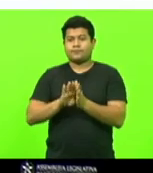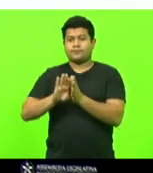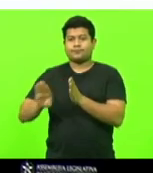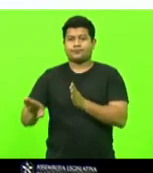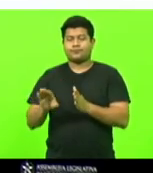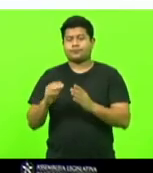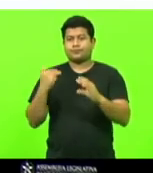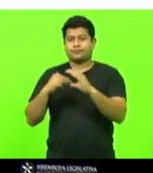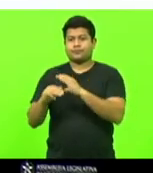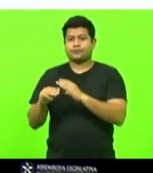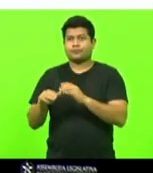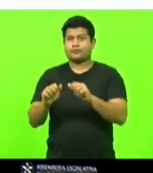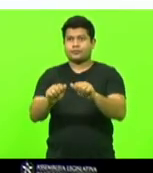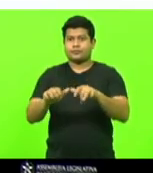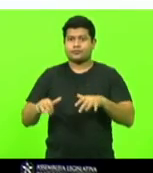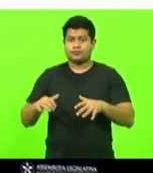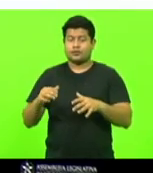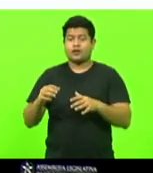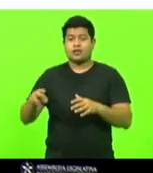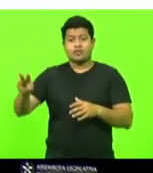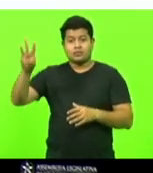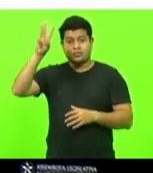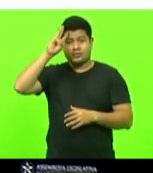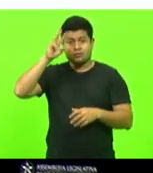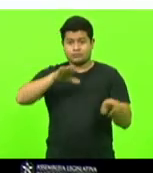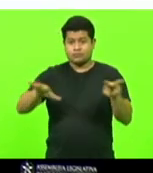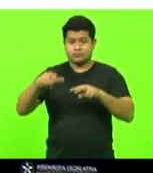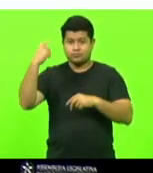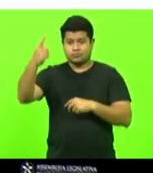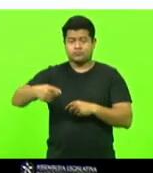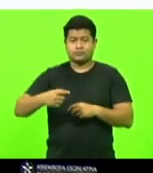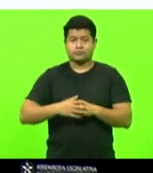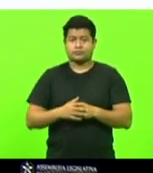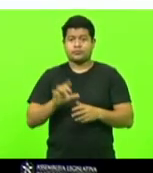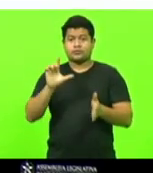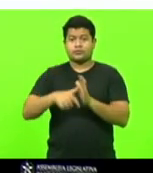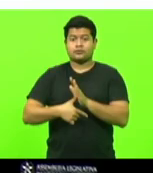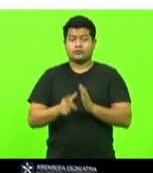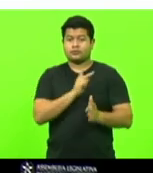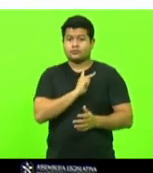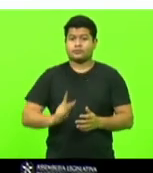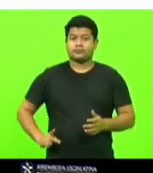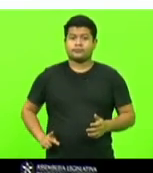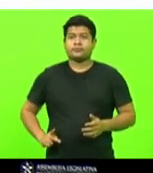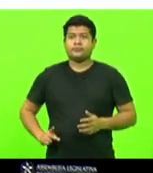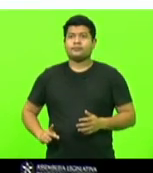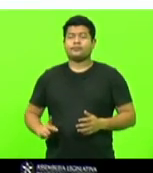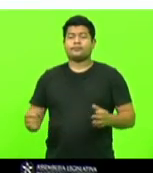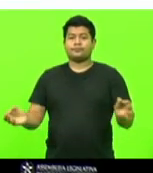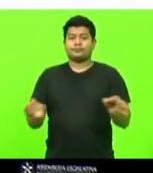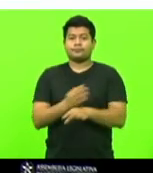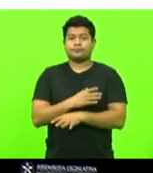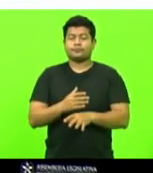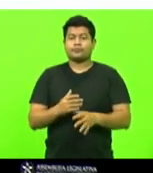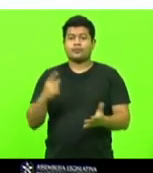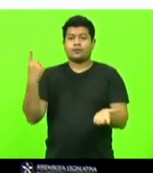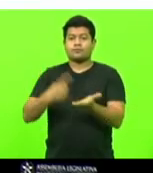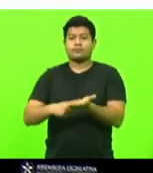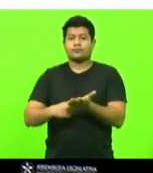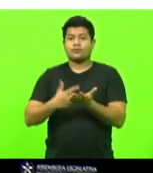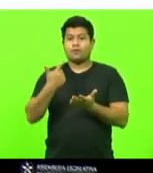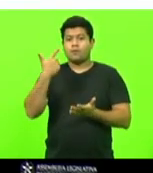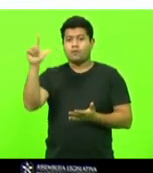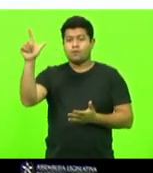transferidas para a sessão da próxima terça-feira. Na sequência, o senhor presidente encerrou a sessão, convocou outra